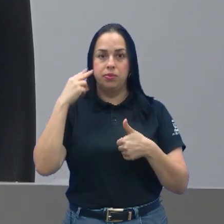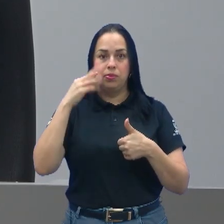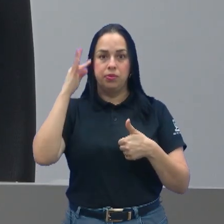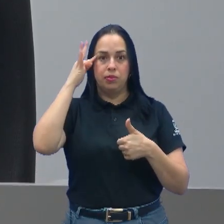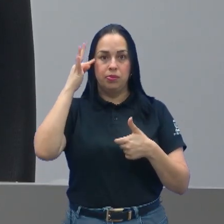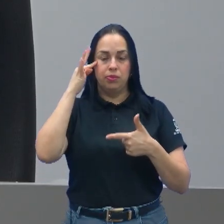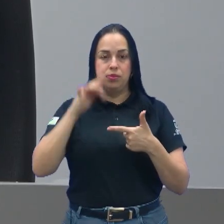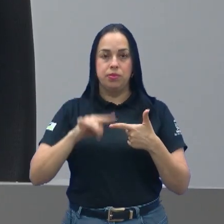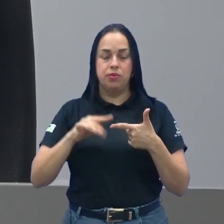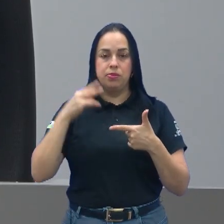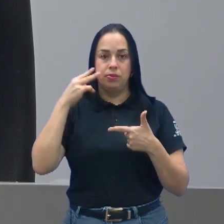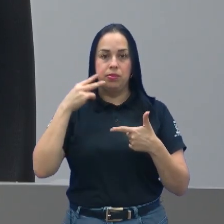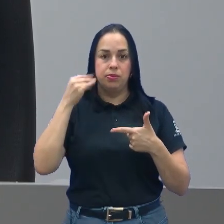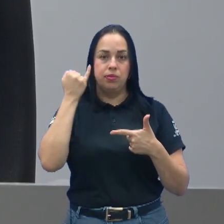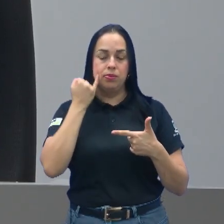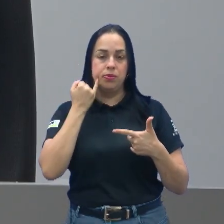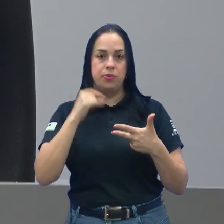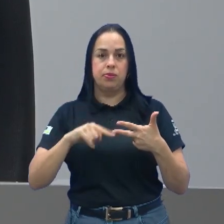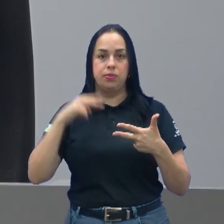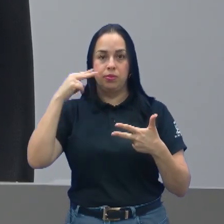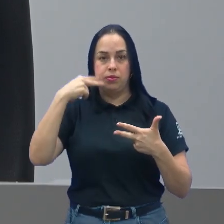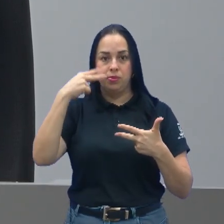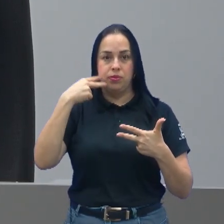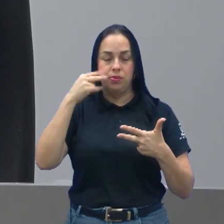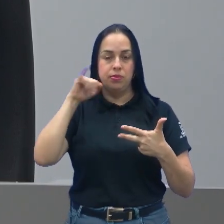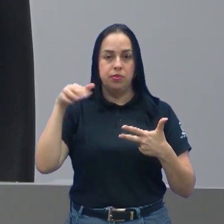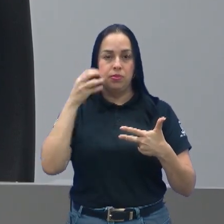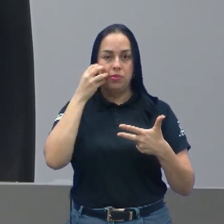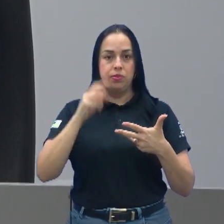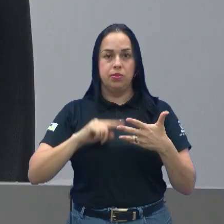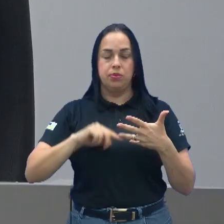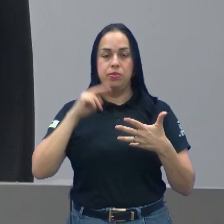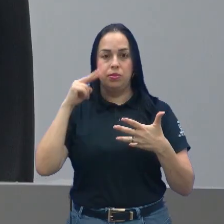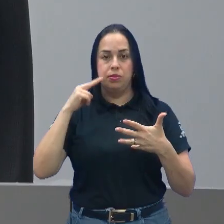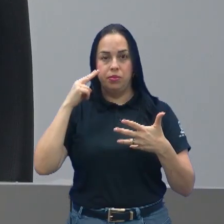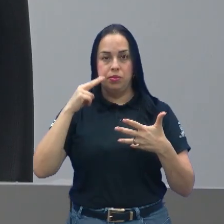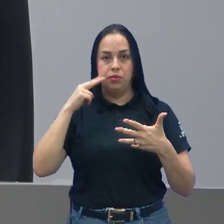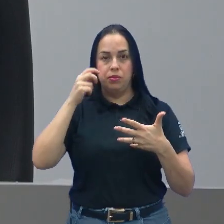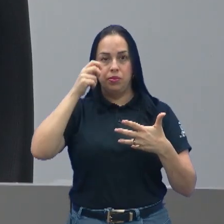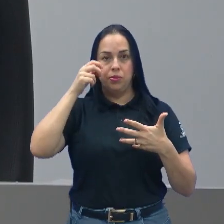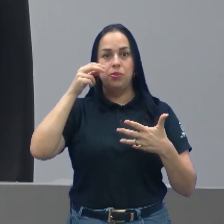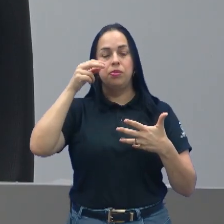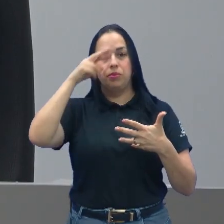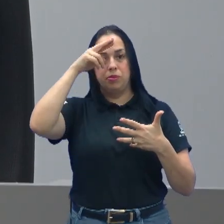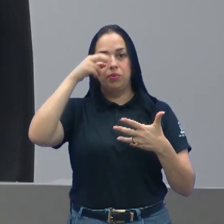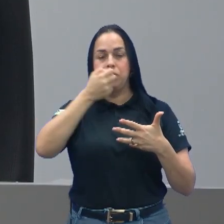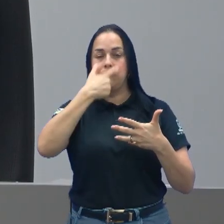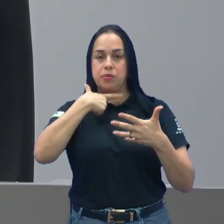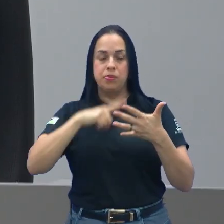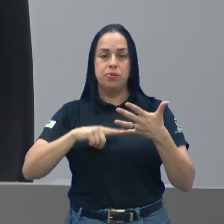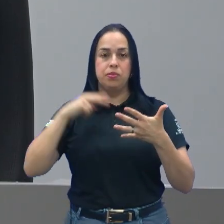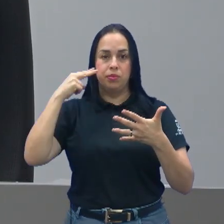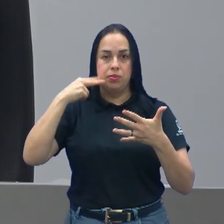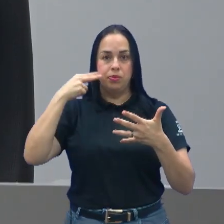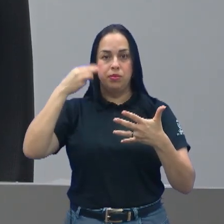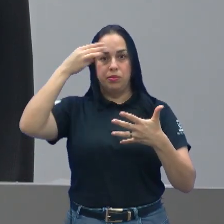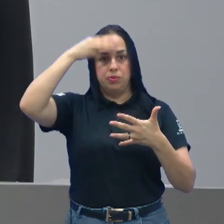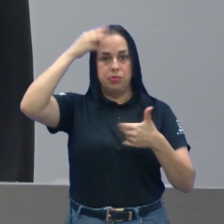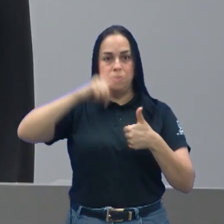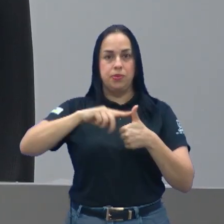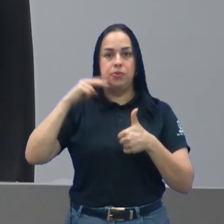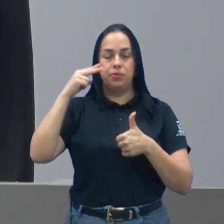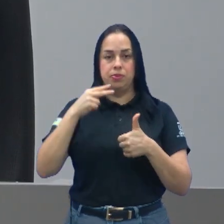Henrique, Zé Luiz, Juliana Fraga, Roberto do Eleven, Milton Vieira Filho,